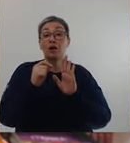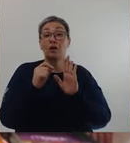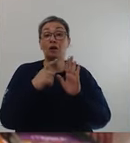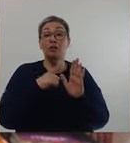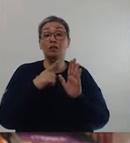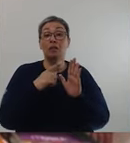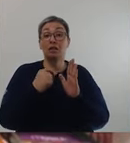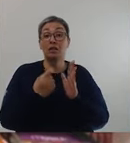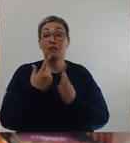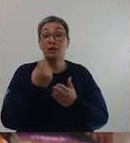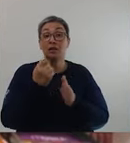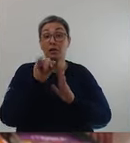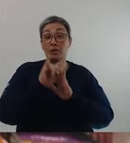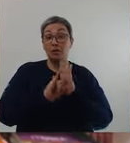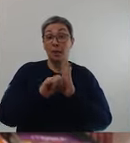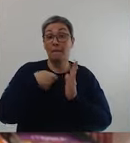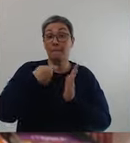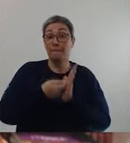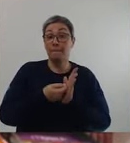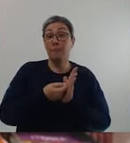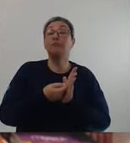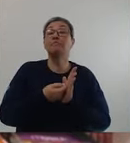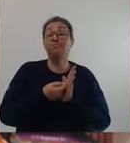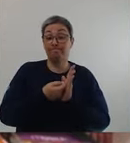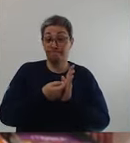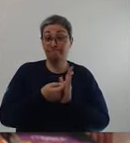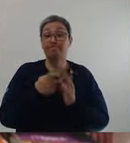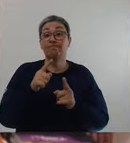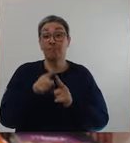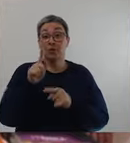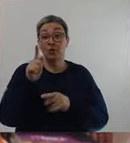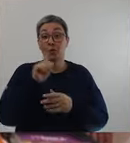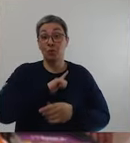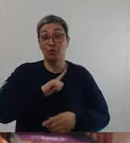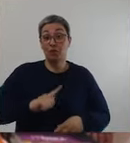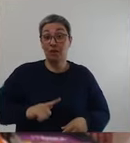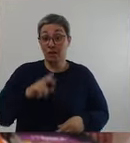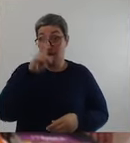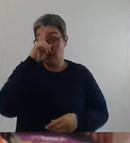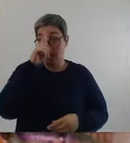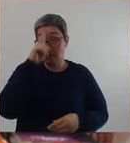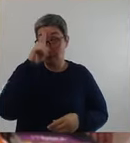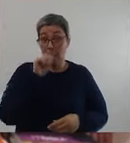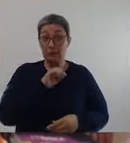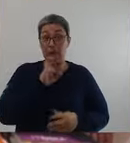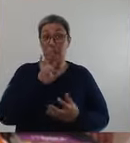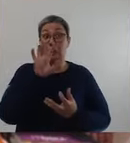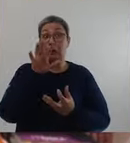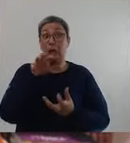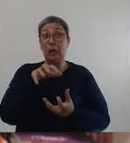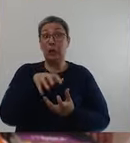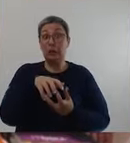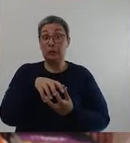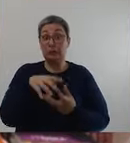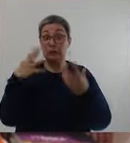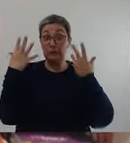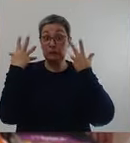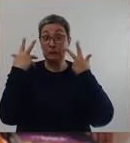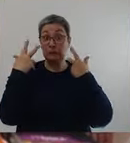os contribuintes, né? Quem paga imposto para o governo. Lembra desse leãozinho?